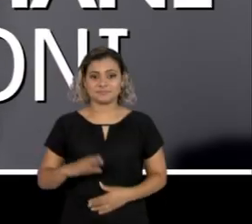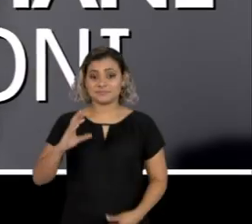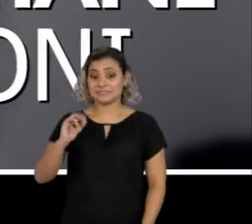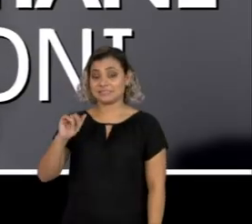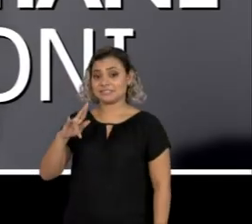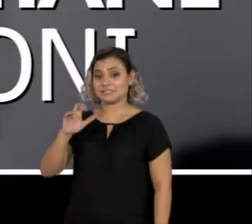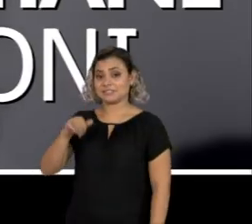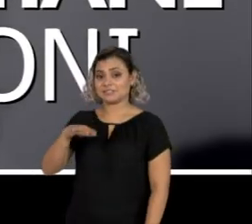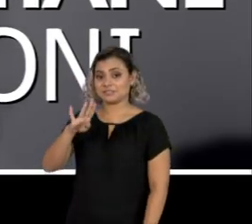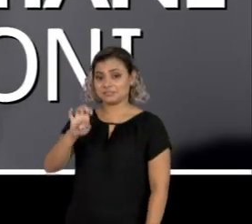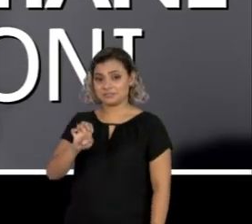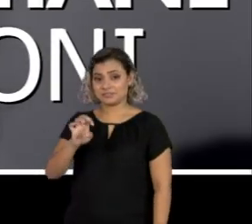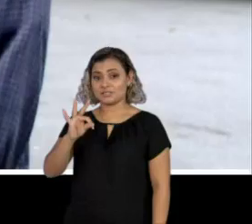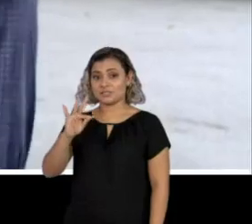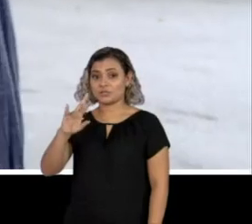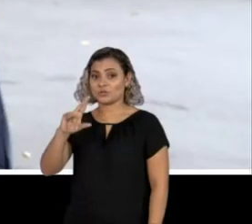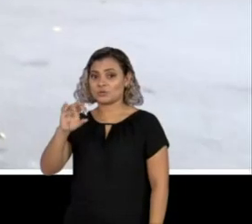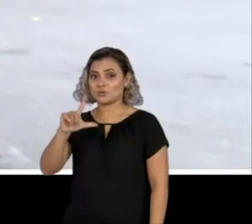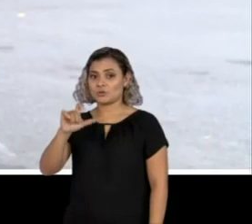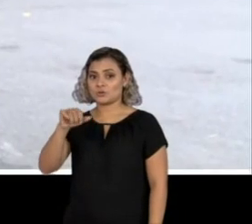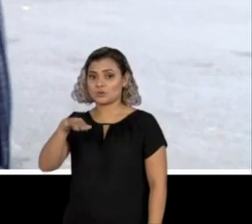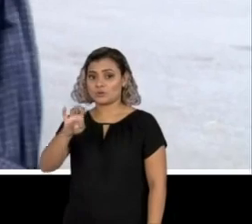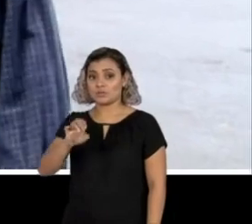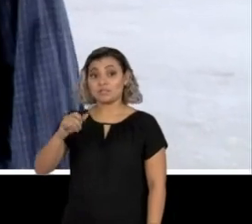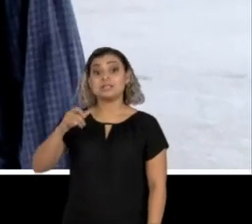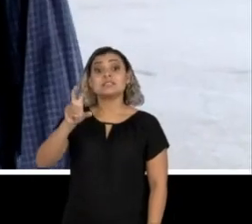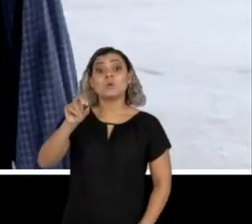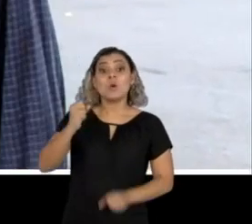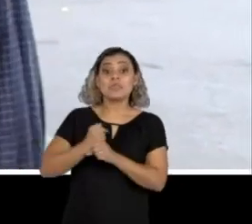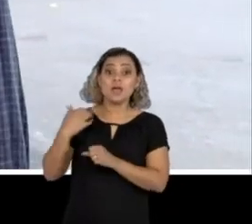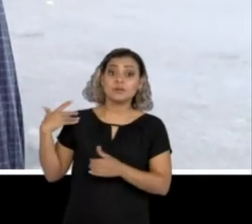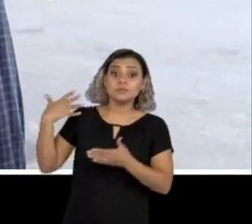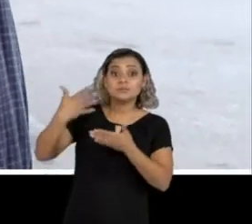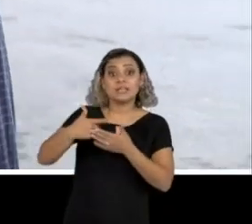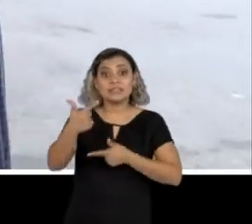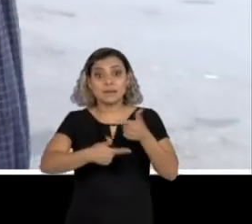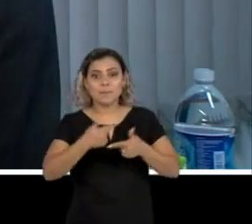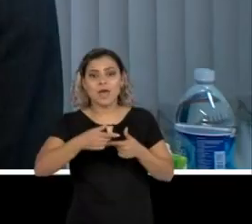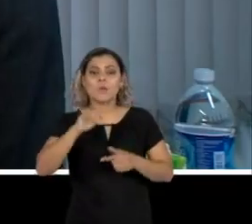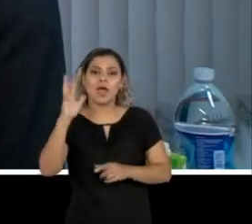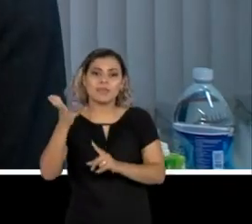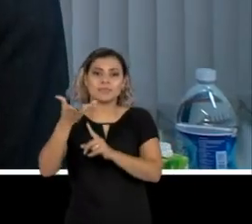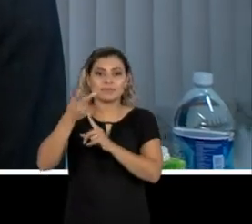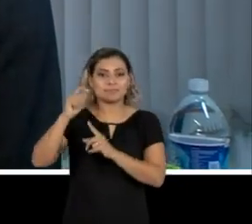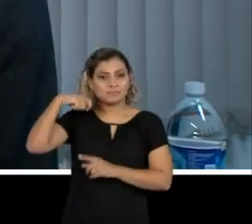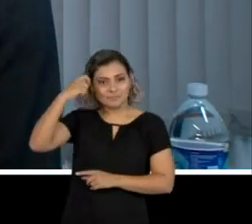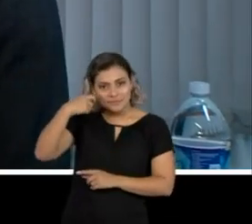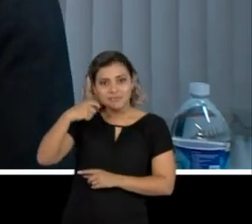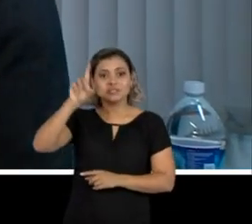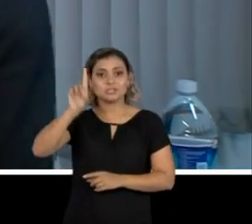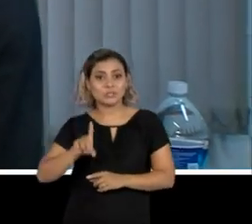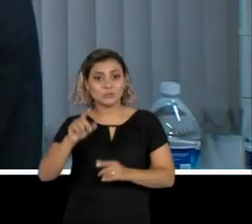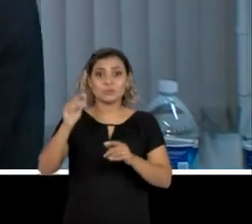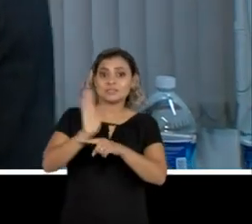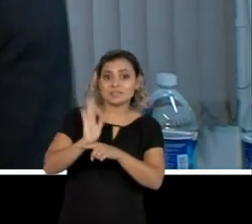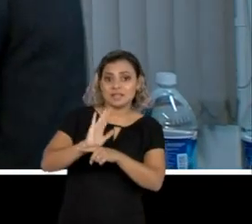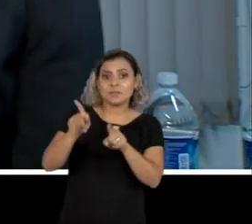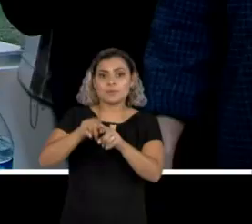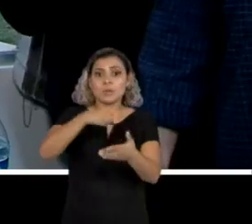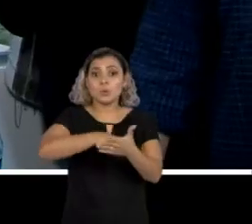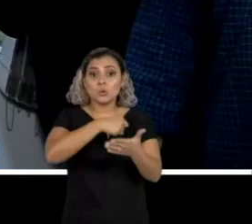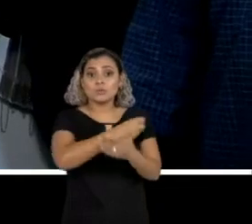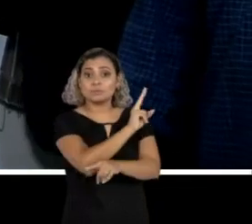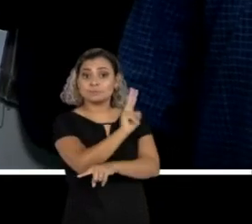Cristiane Torlone está completando 50 anos de carreira. Atriz, diretora de cinema, ativista pelas causas do meio